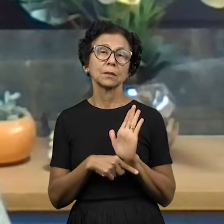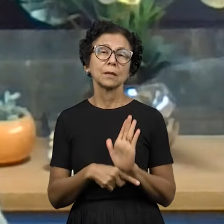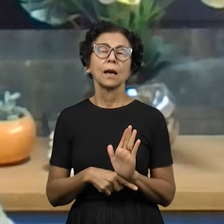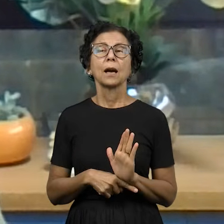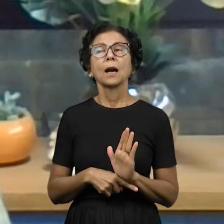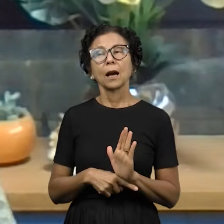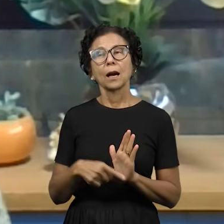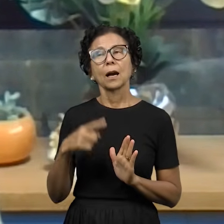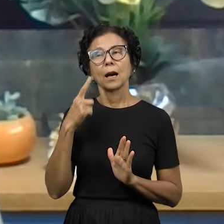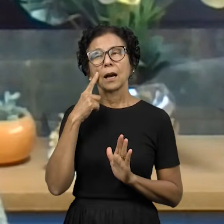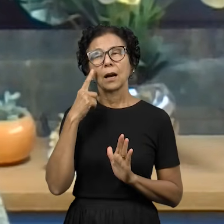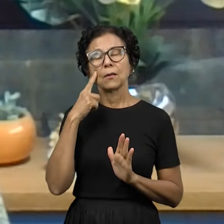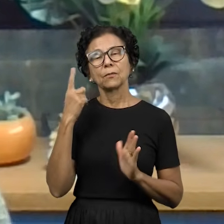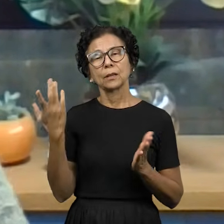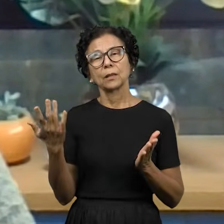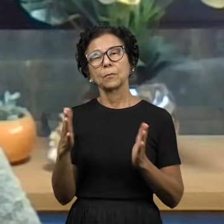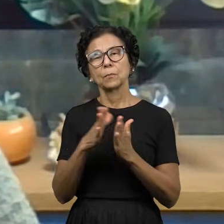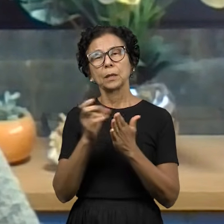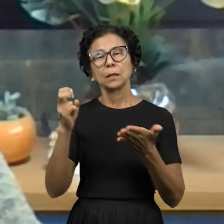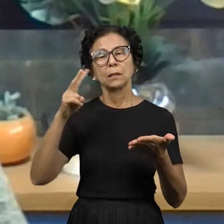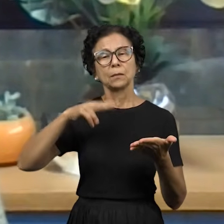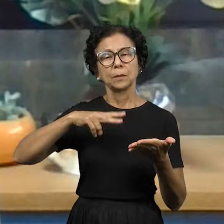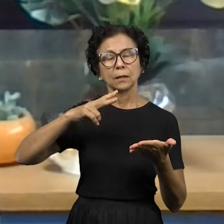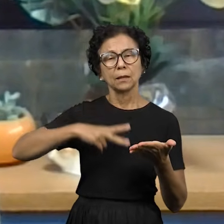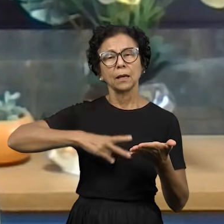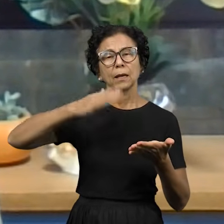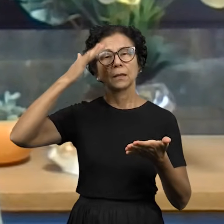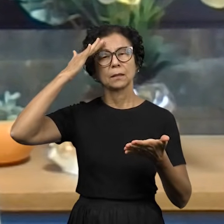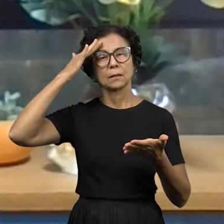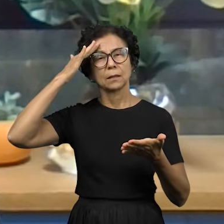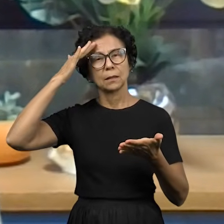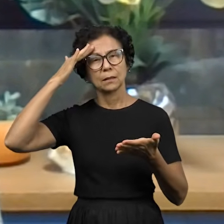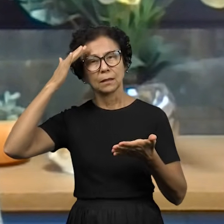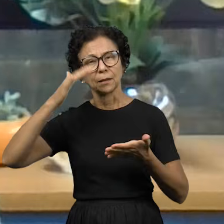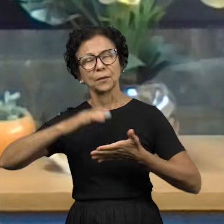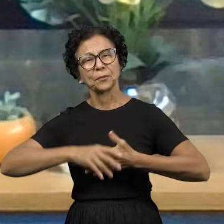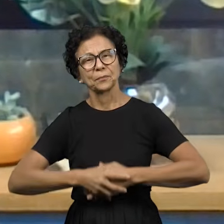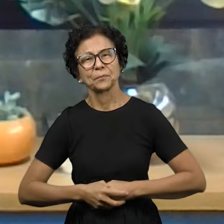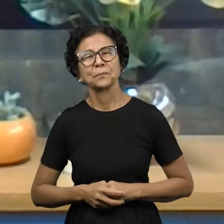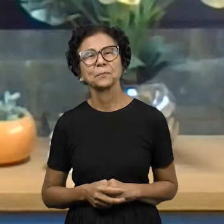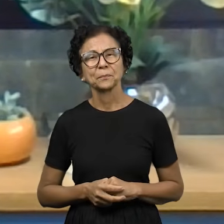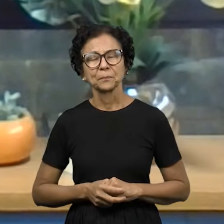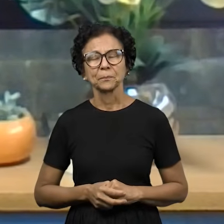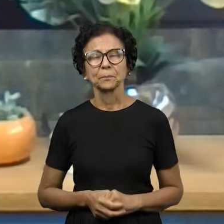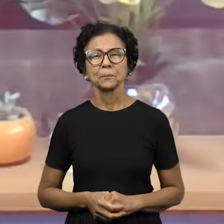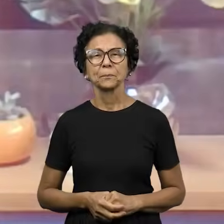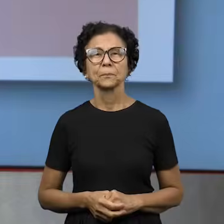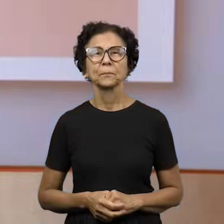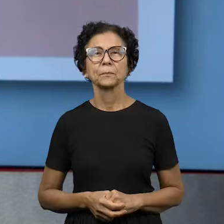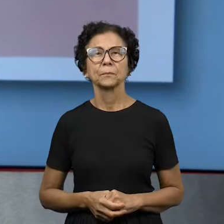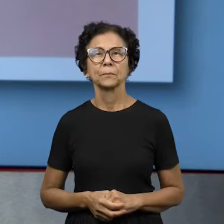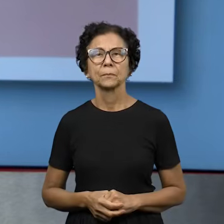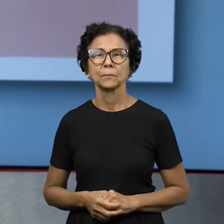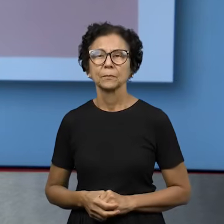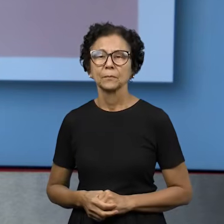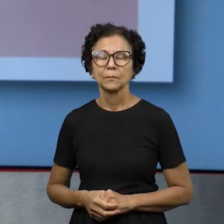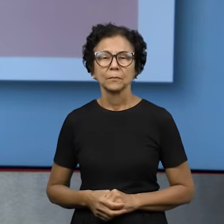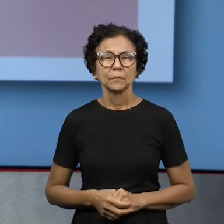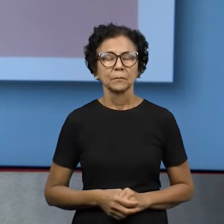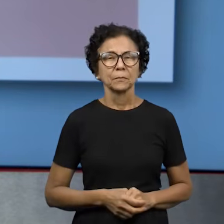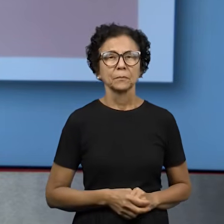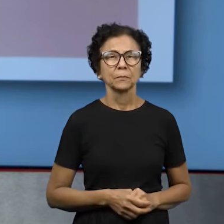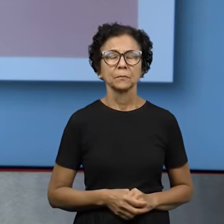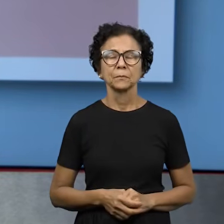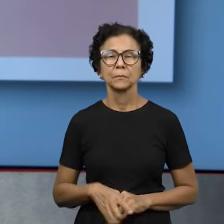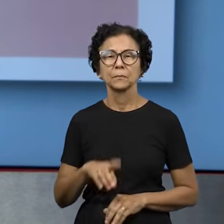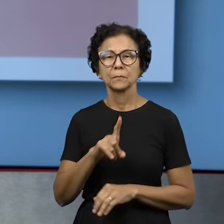nessa compreensão, na leitura da palavra e na compreensão daquilo que está sendo falado e ensinado. Doutora Amin,